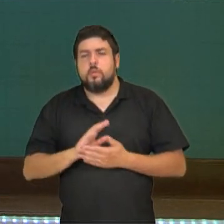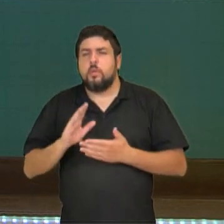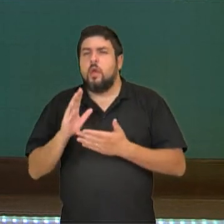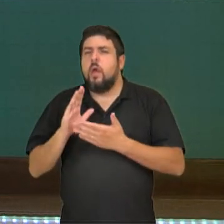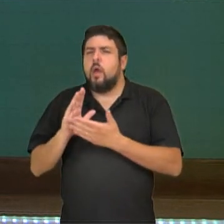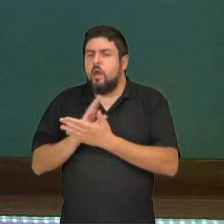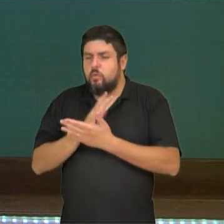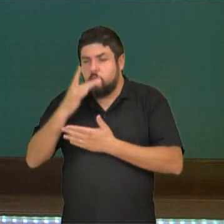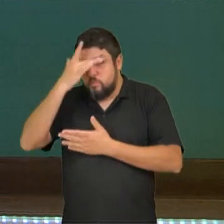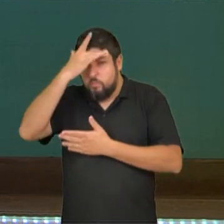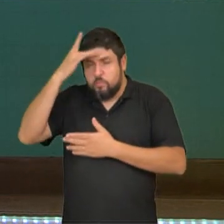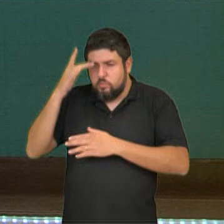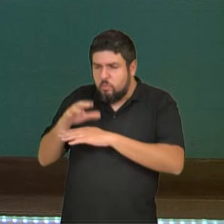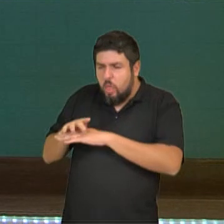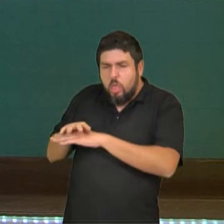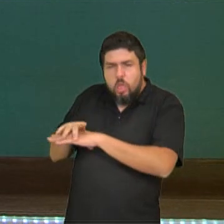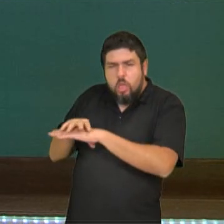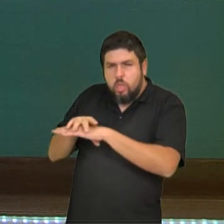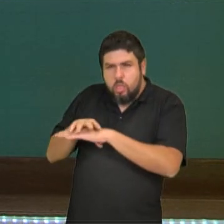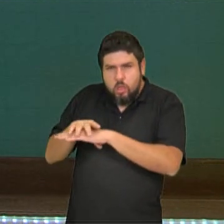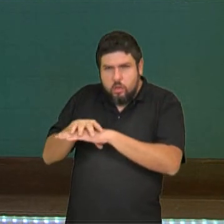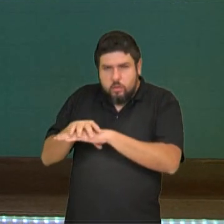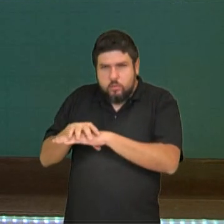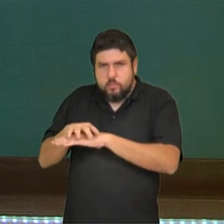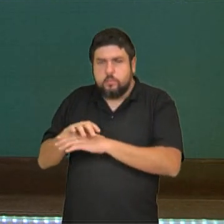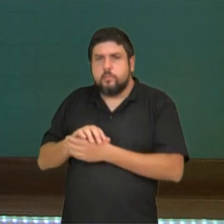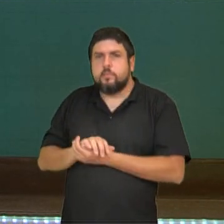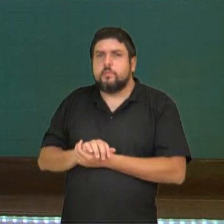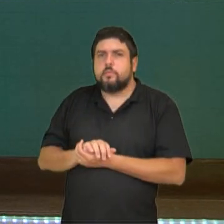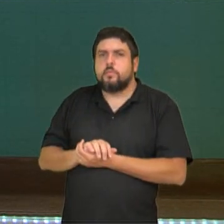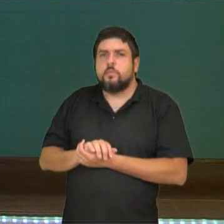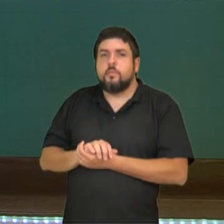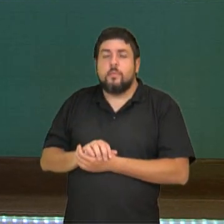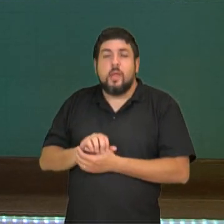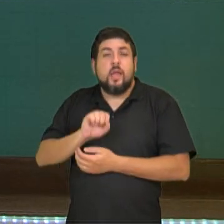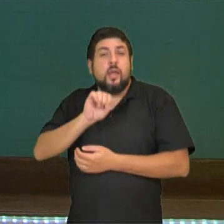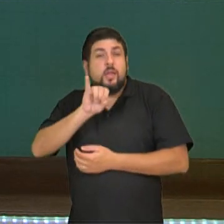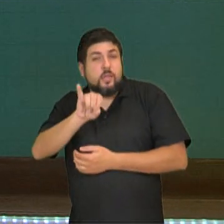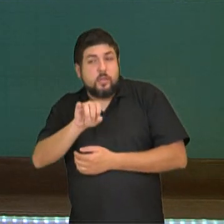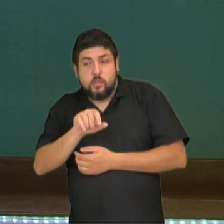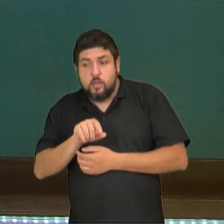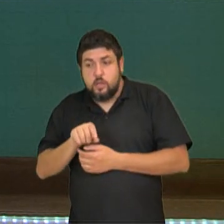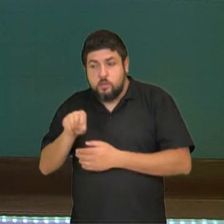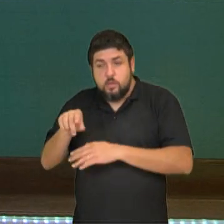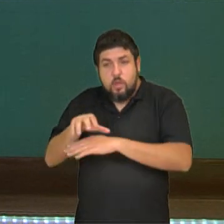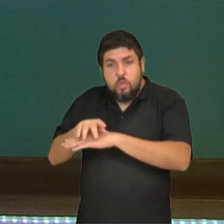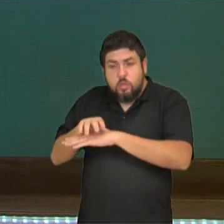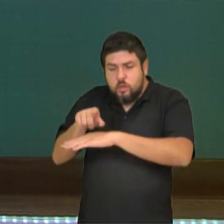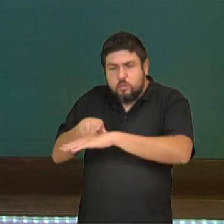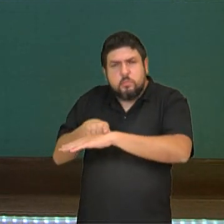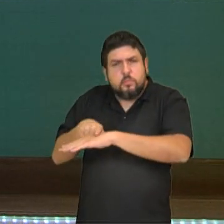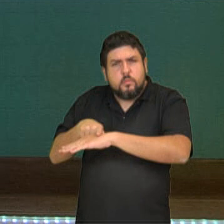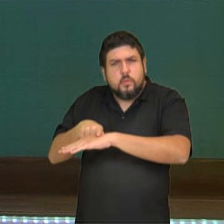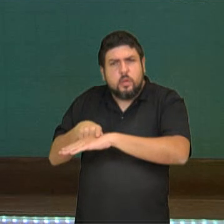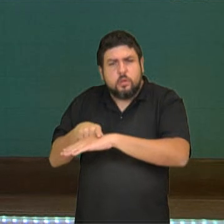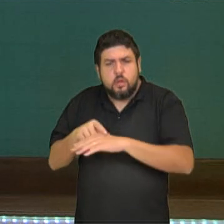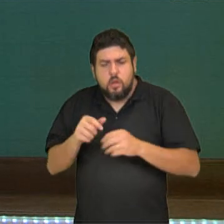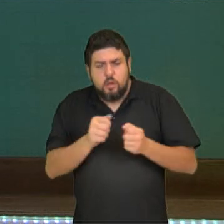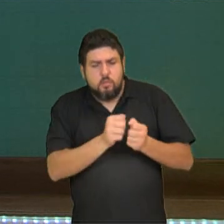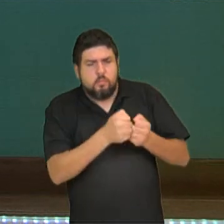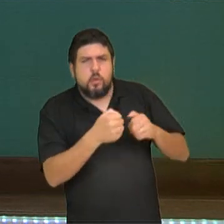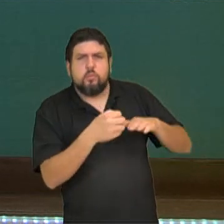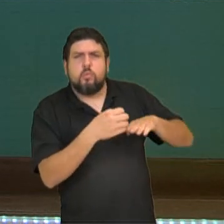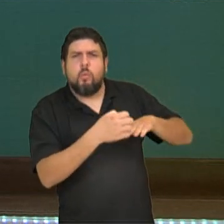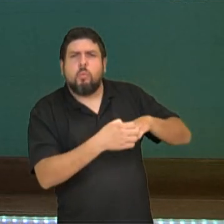estavam doentes, estavam com infecções na pele. E se elas se alimentassem com esse pão contendo